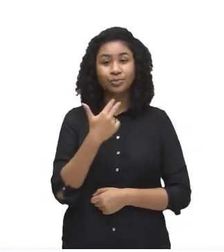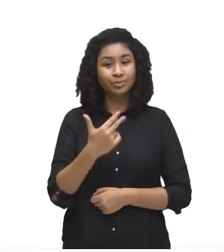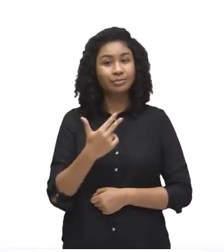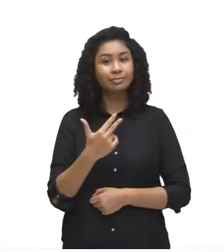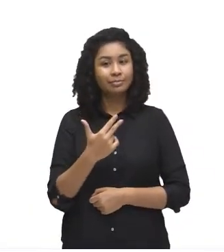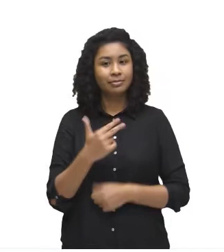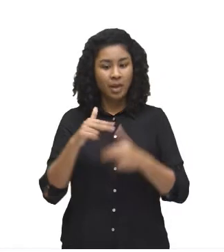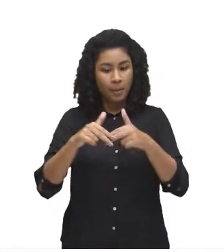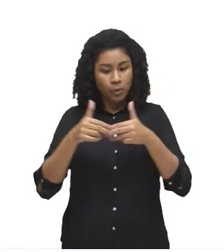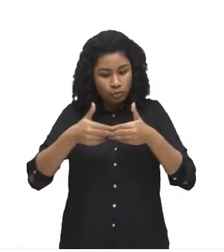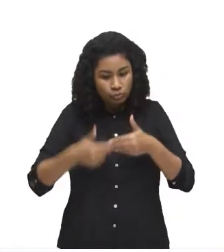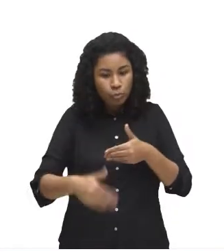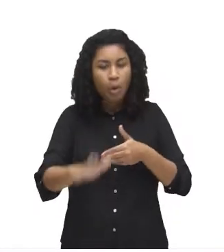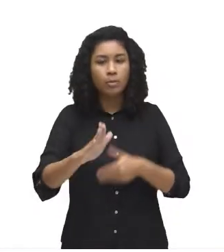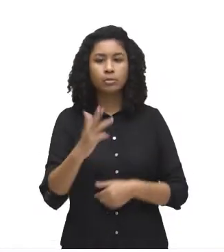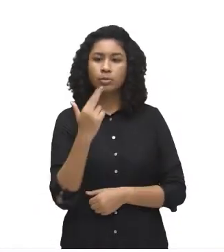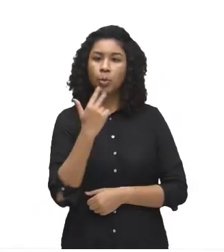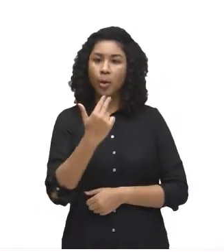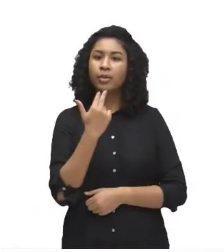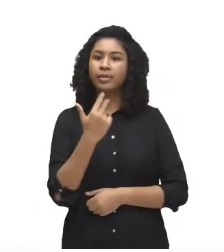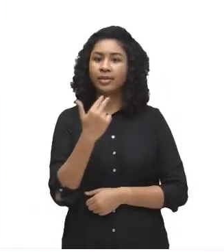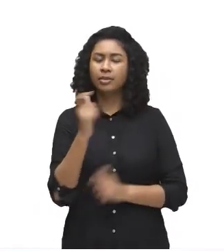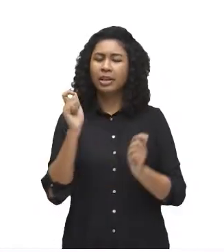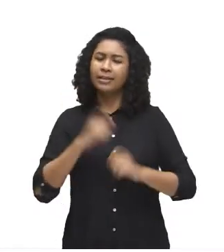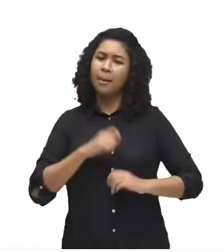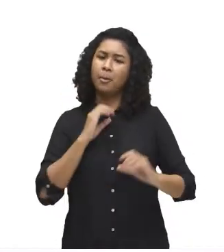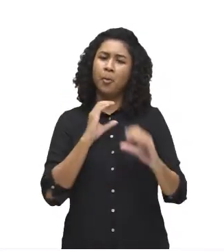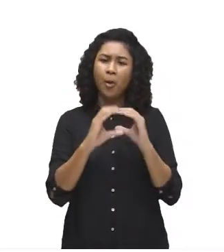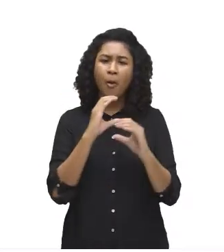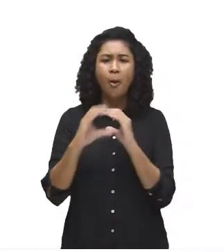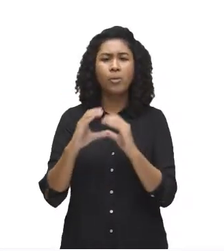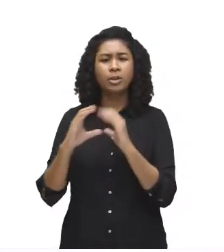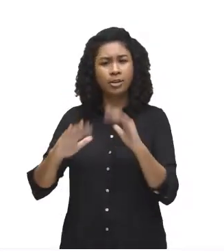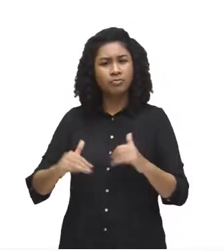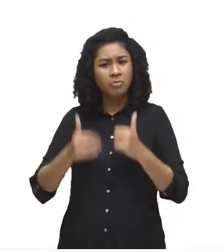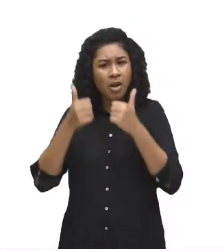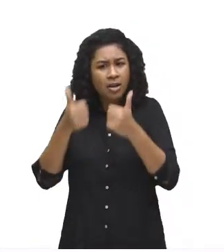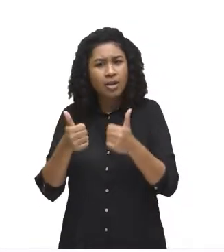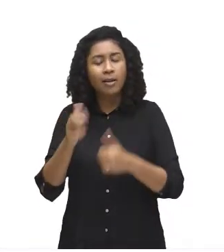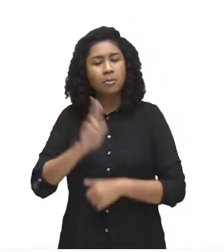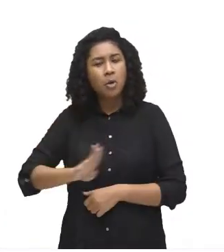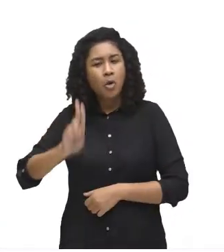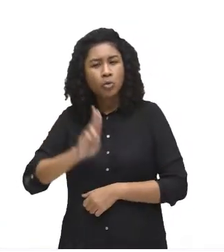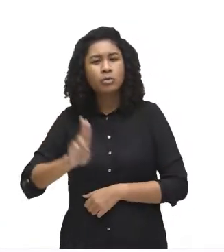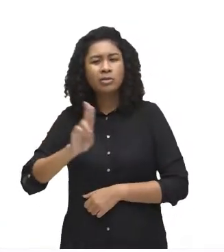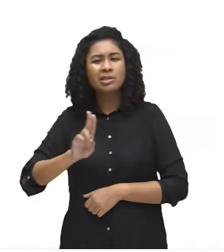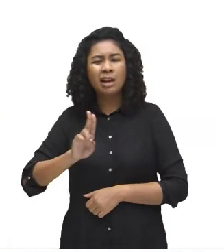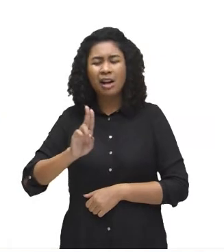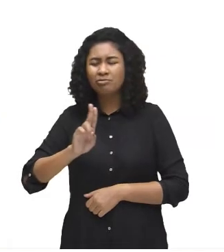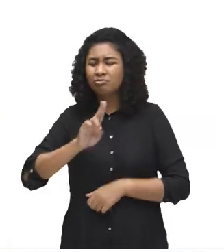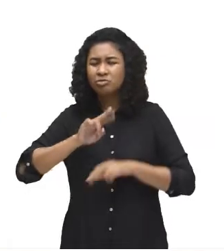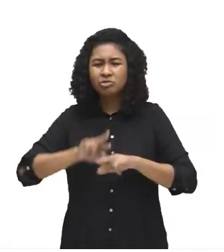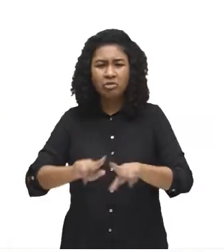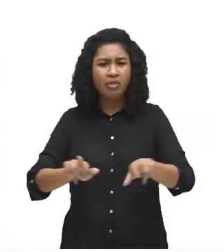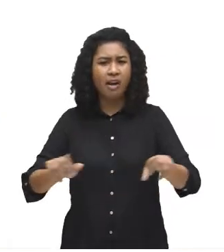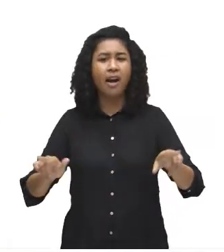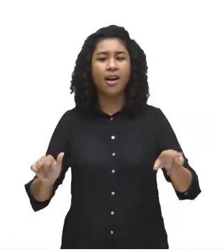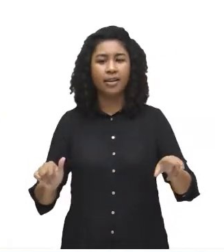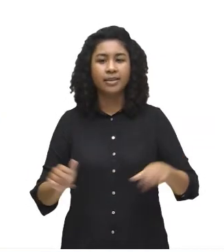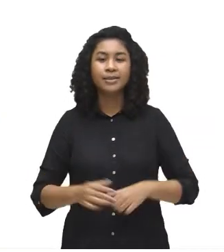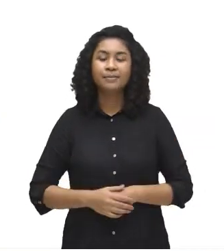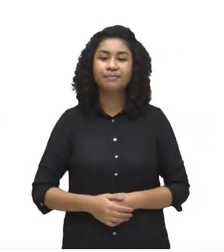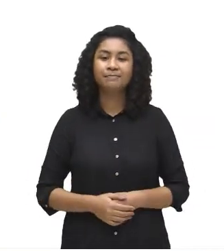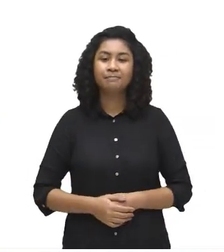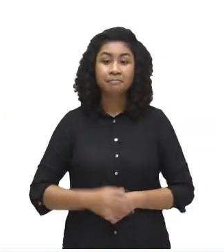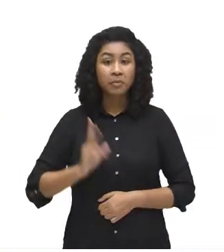vamos efetivando ainda mais a comunicação, utilizando de diversas formas. Vamos continuando aí, observe. Olha o que nós temos